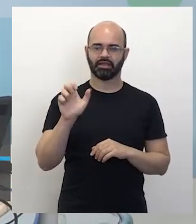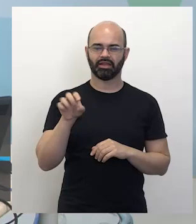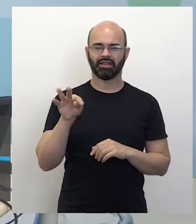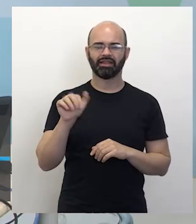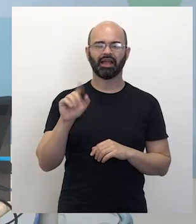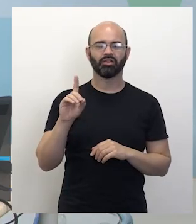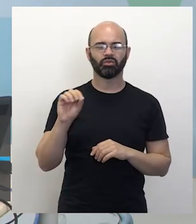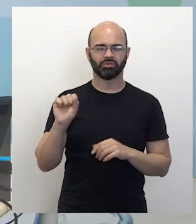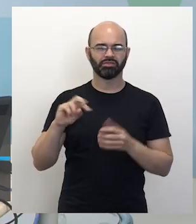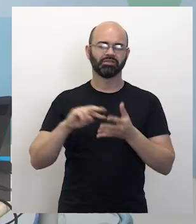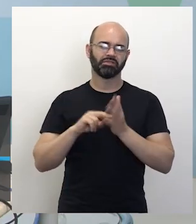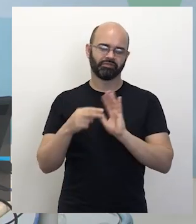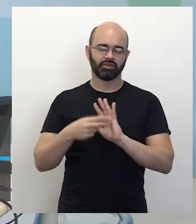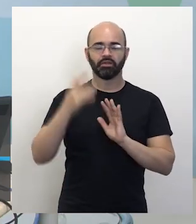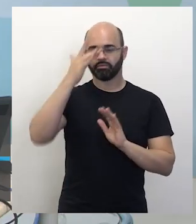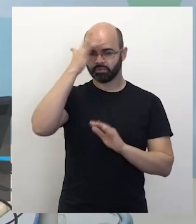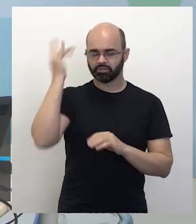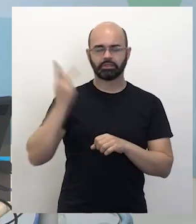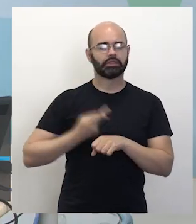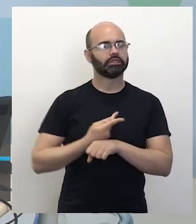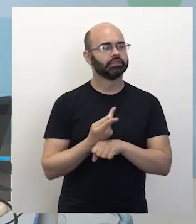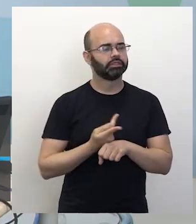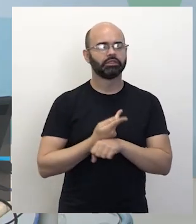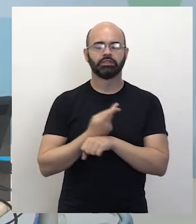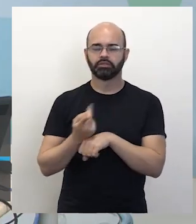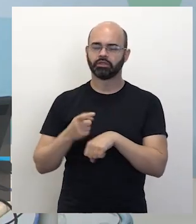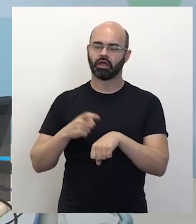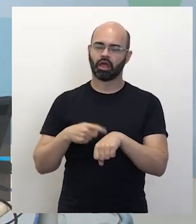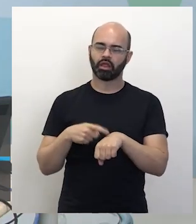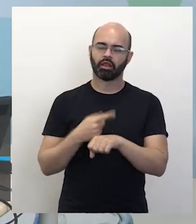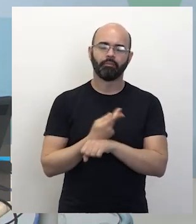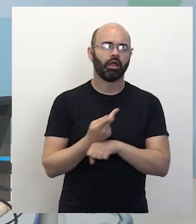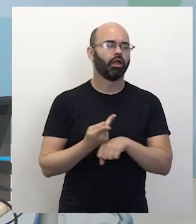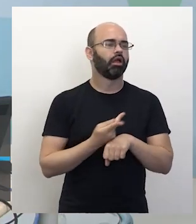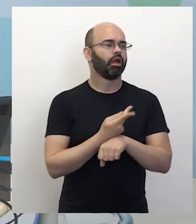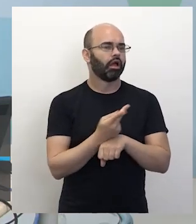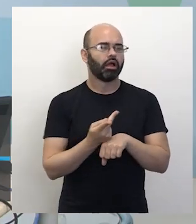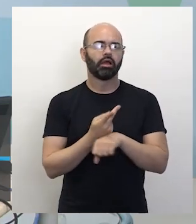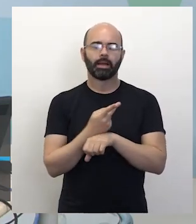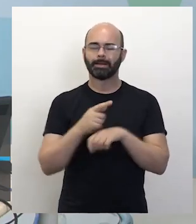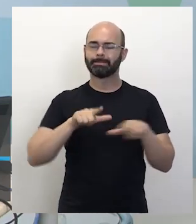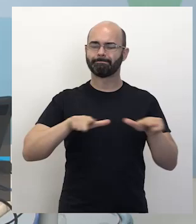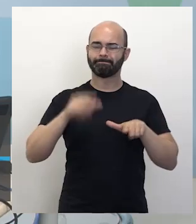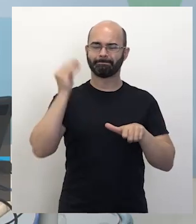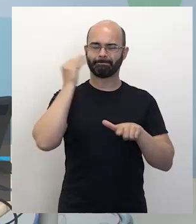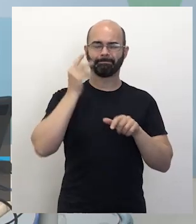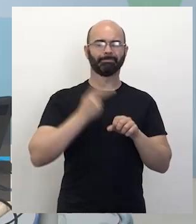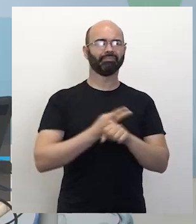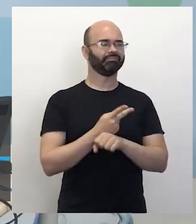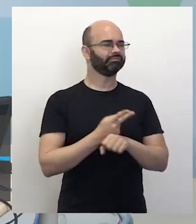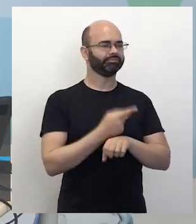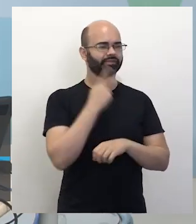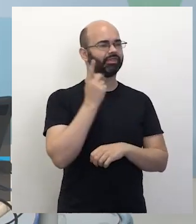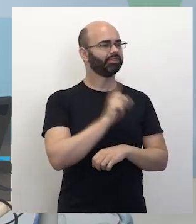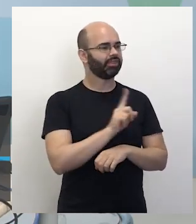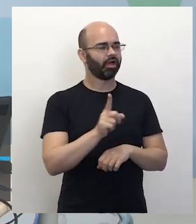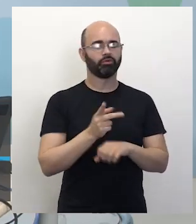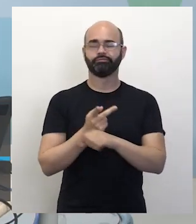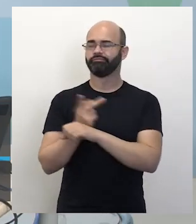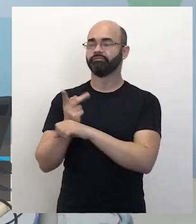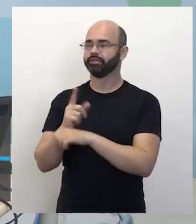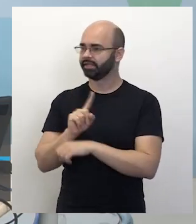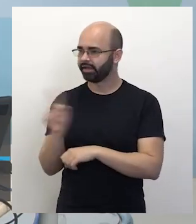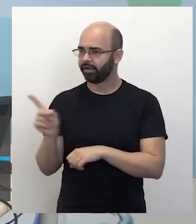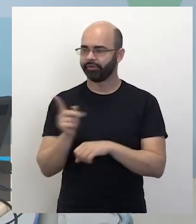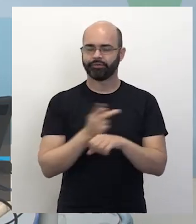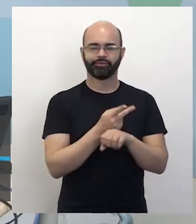são aqueles que, assim, eles já procuraram emprego por tanto tempo, eles já receberam tantos nãos que eles